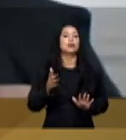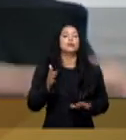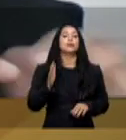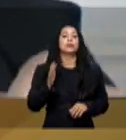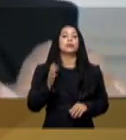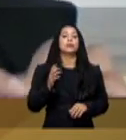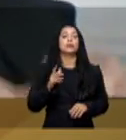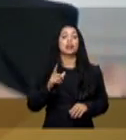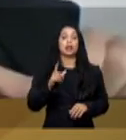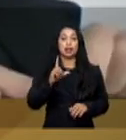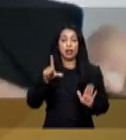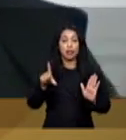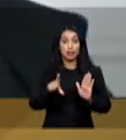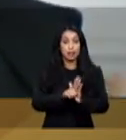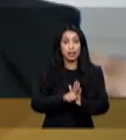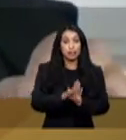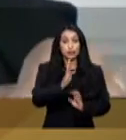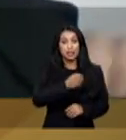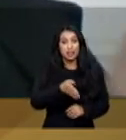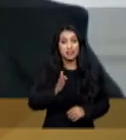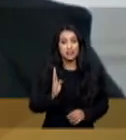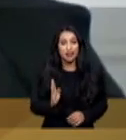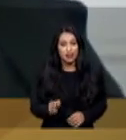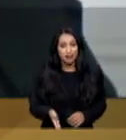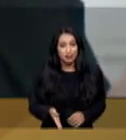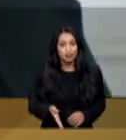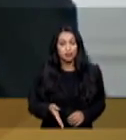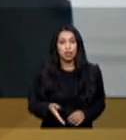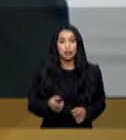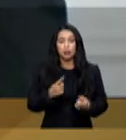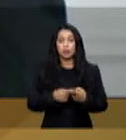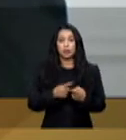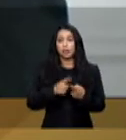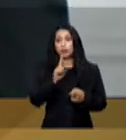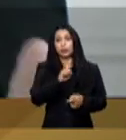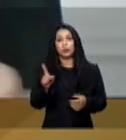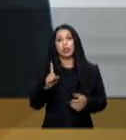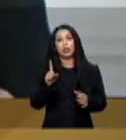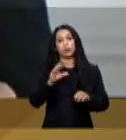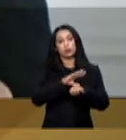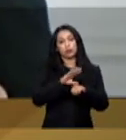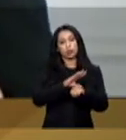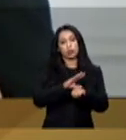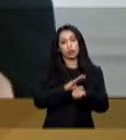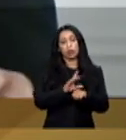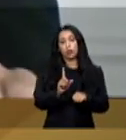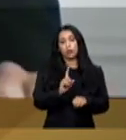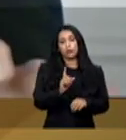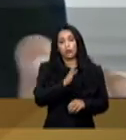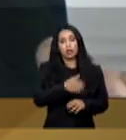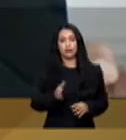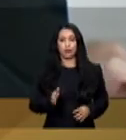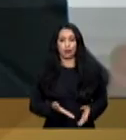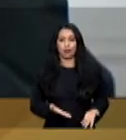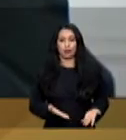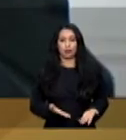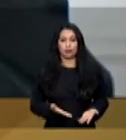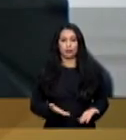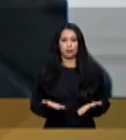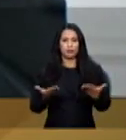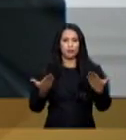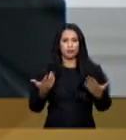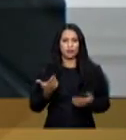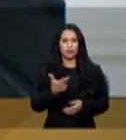supostamente revogada por uma lei nula, por uma lei inconstitucional, jamais foi revogada. Então, não haveria